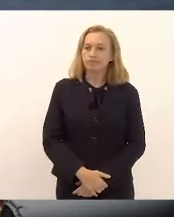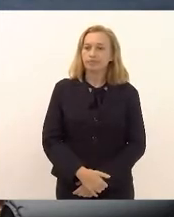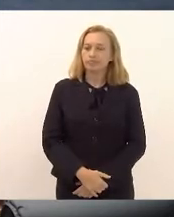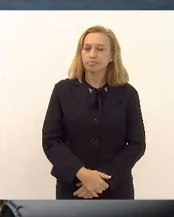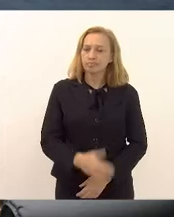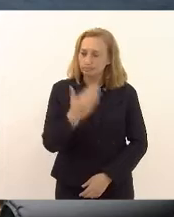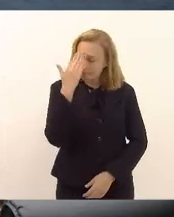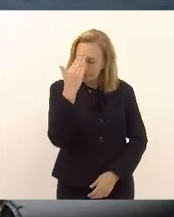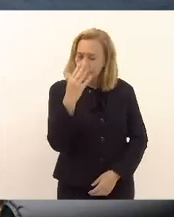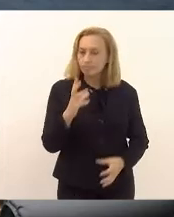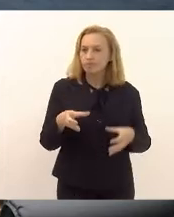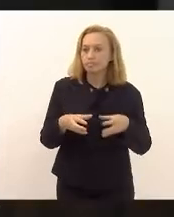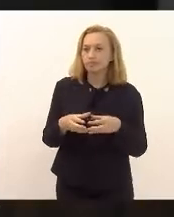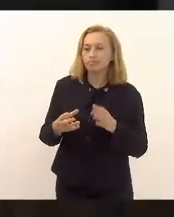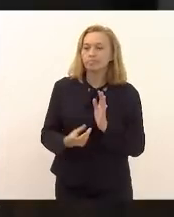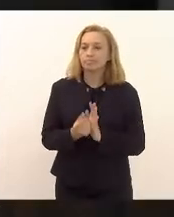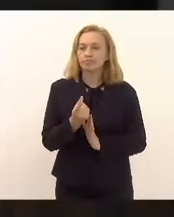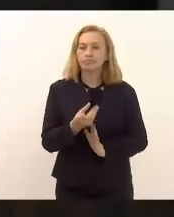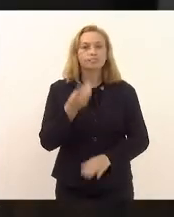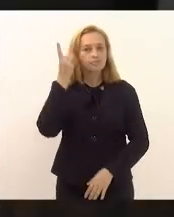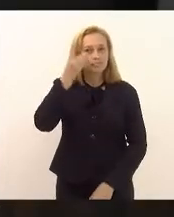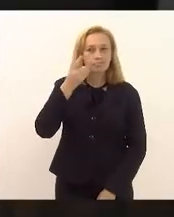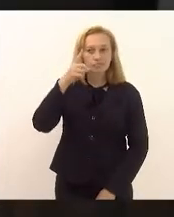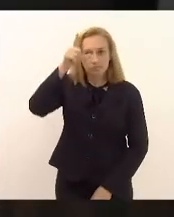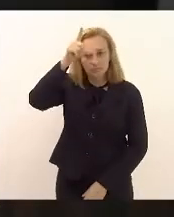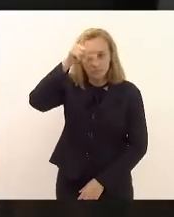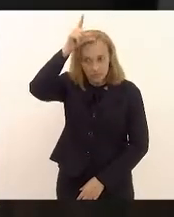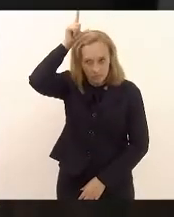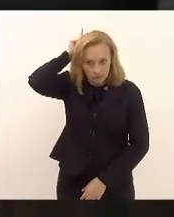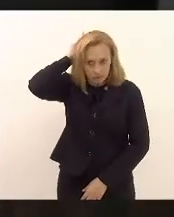Obrigado. Pela Comissão de Orçamento, deputado Luiz Paulo.